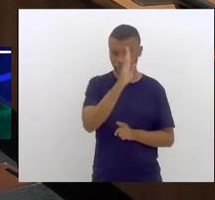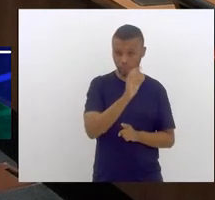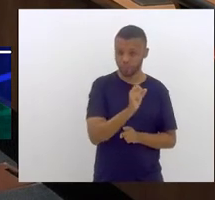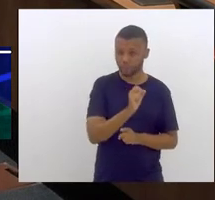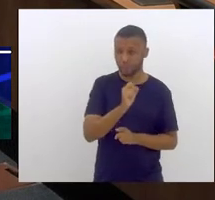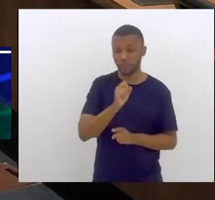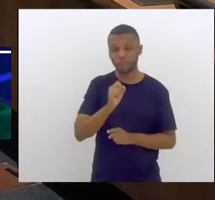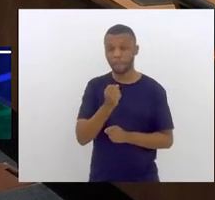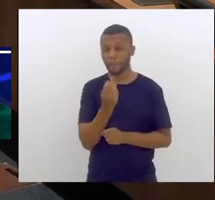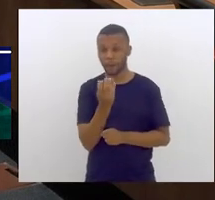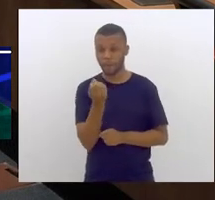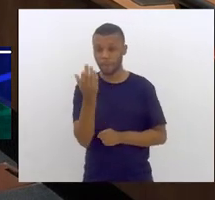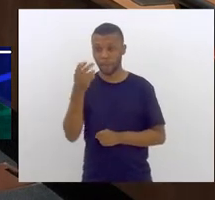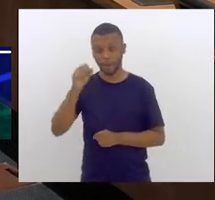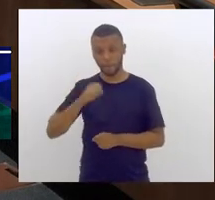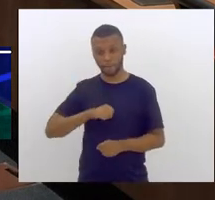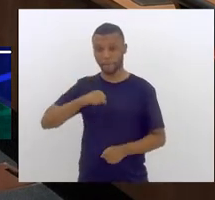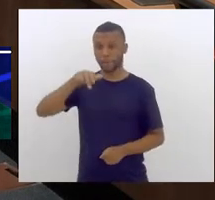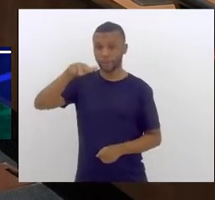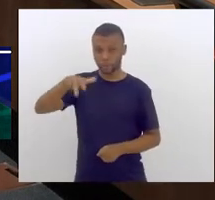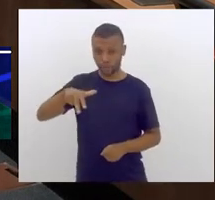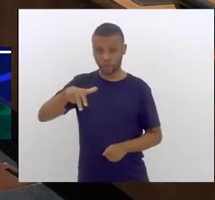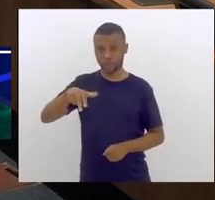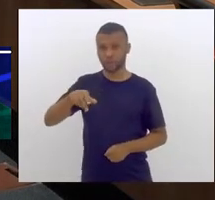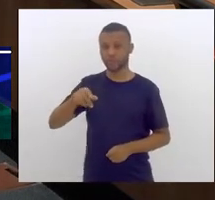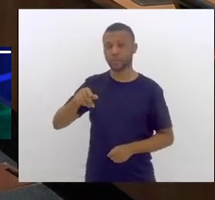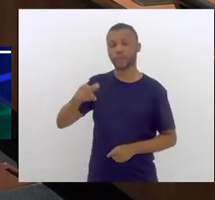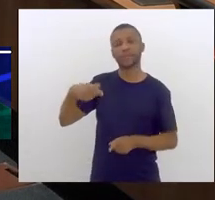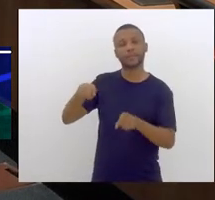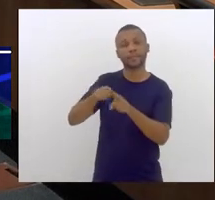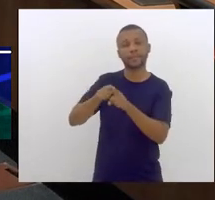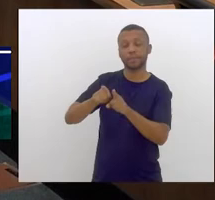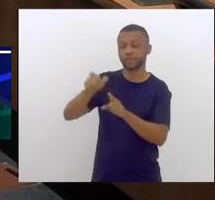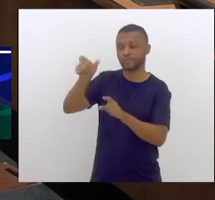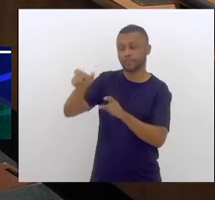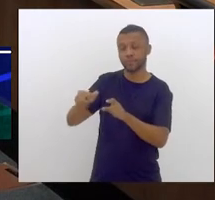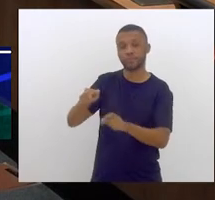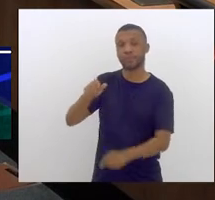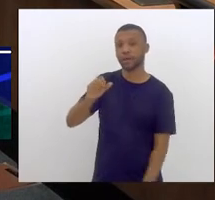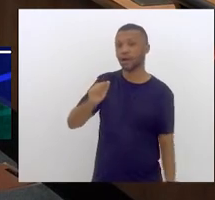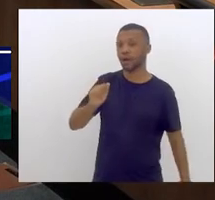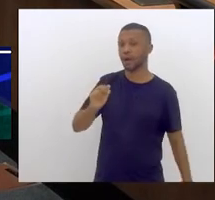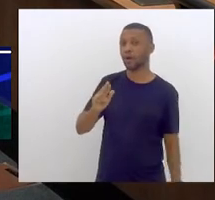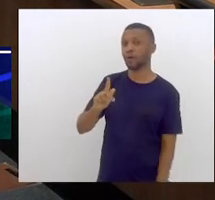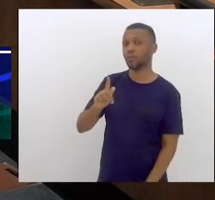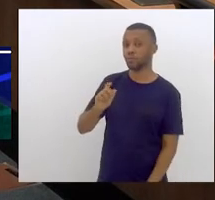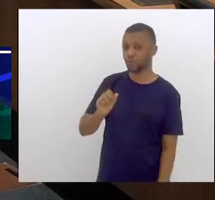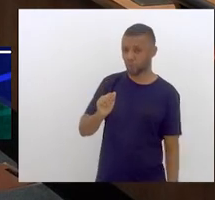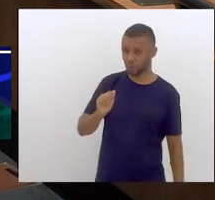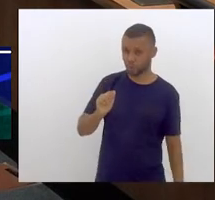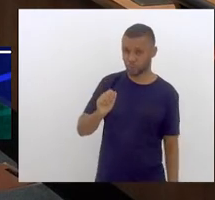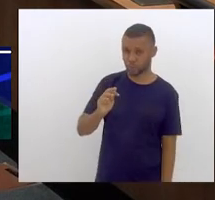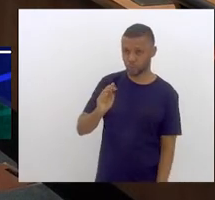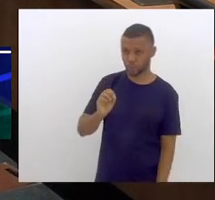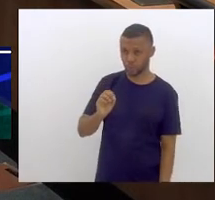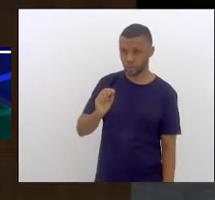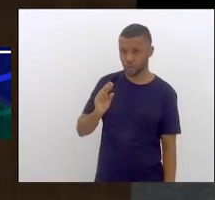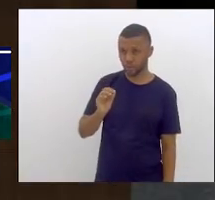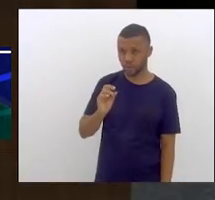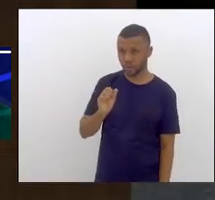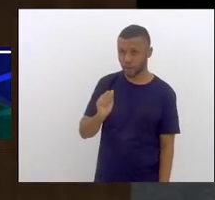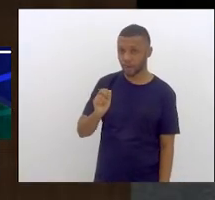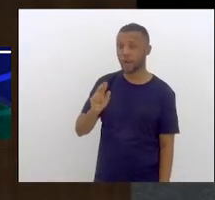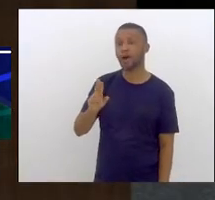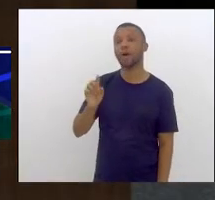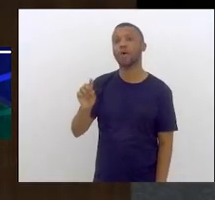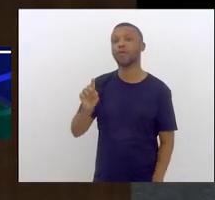na época que também estava exilado em Portugal, Augusto Boal e a Cecília. E eu fui aluno do Boal